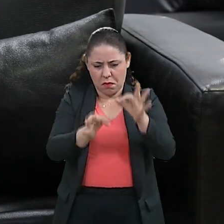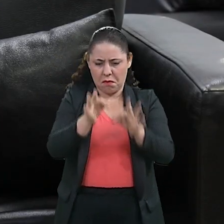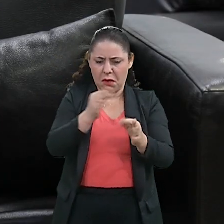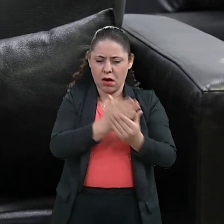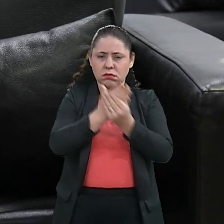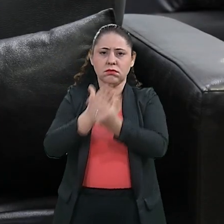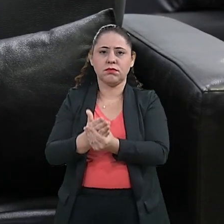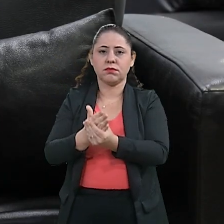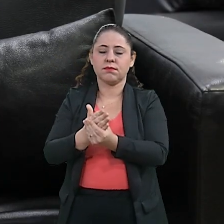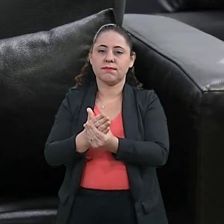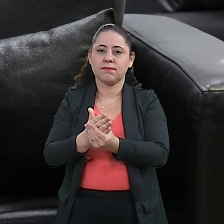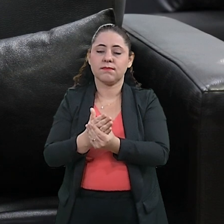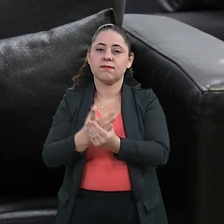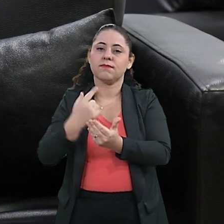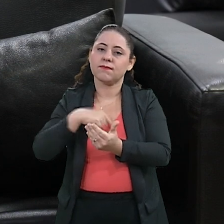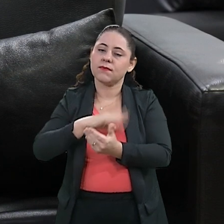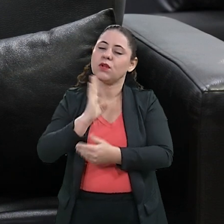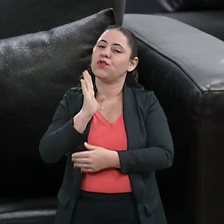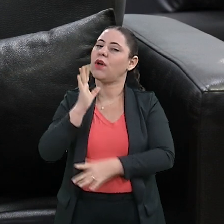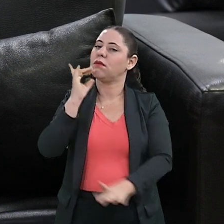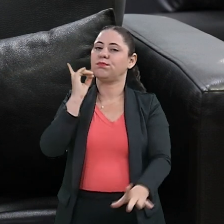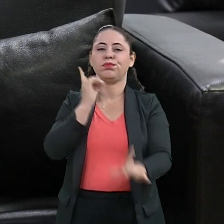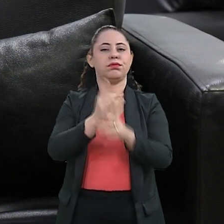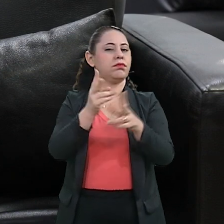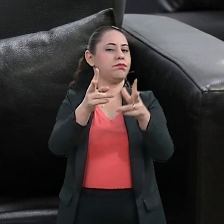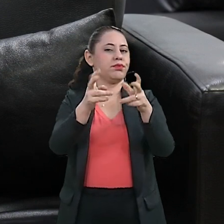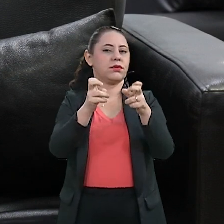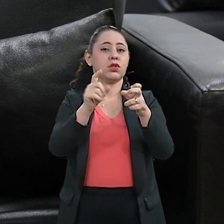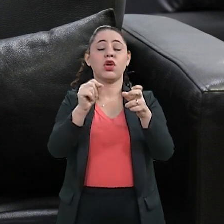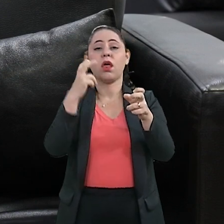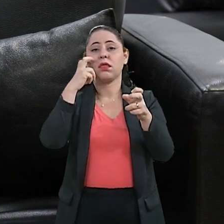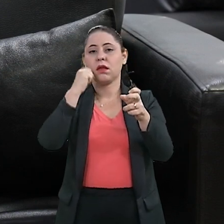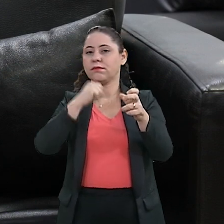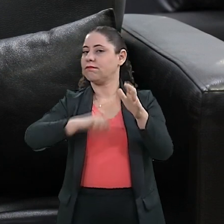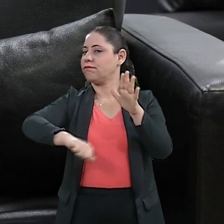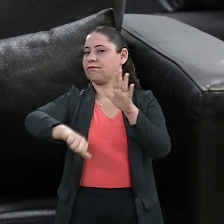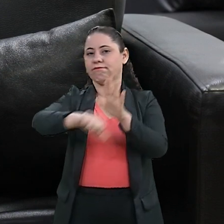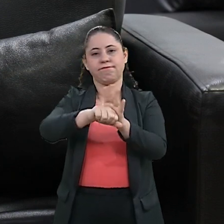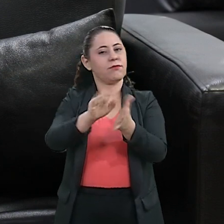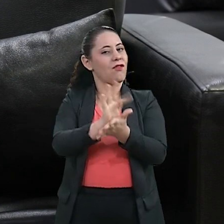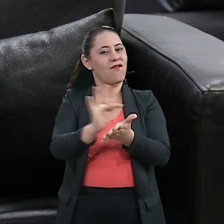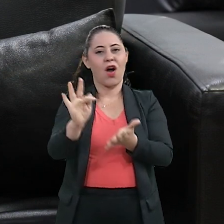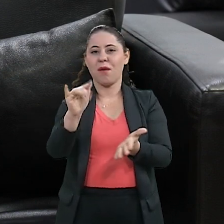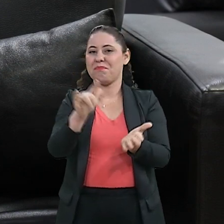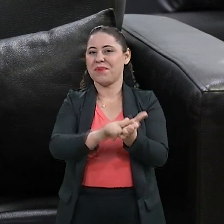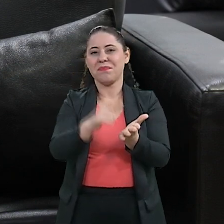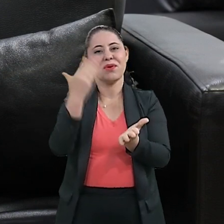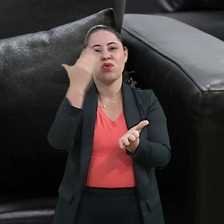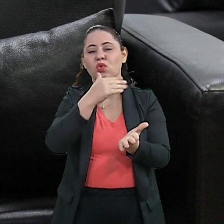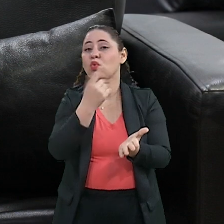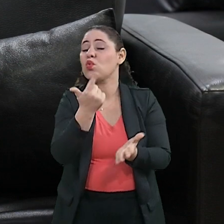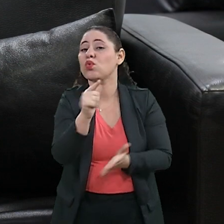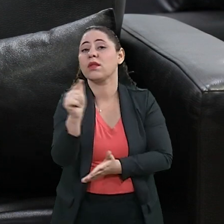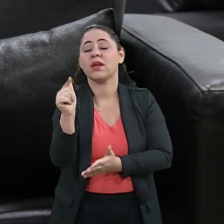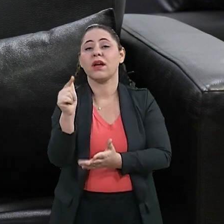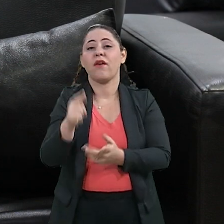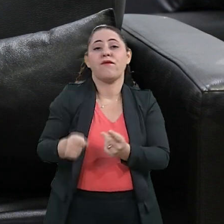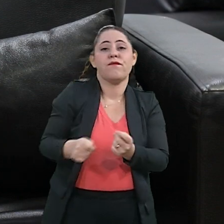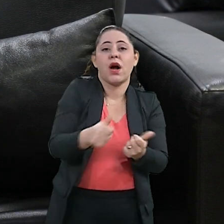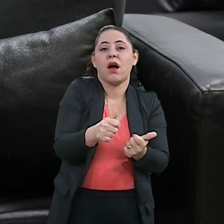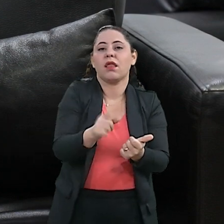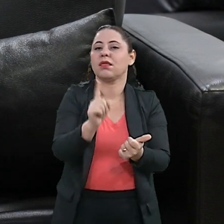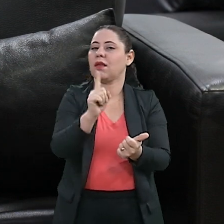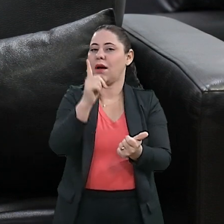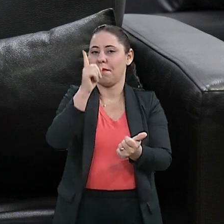tinha tramitado o processo. E aí, nós já de imediato já percebemos que aquela adoção ela não passou pelo fórum, porque a entrega não